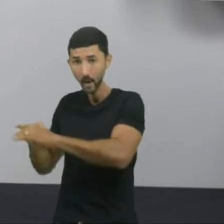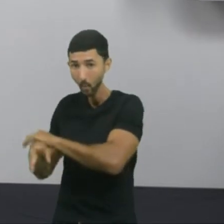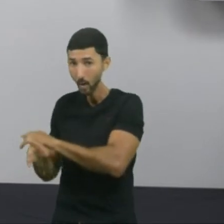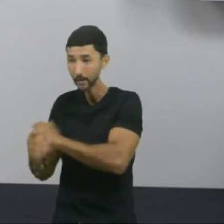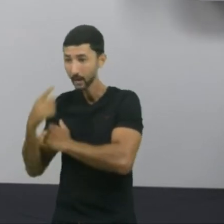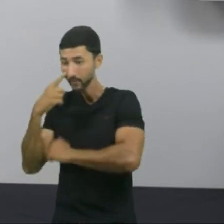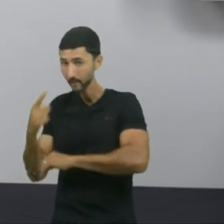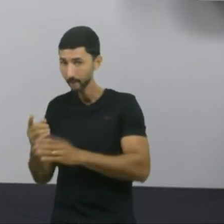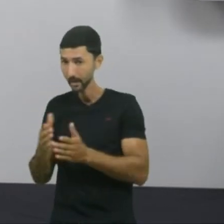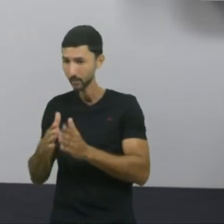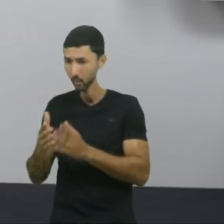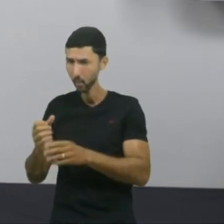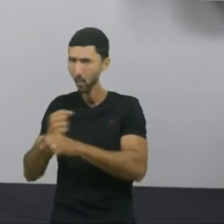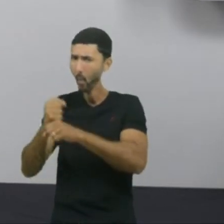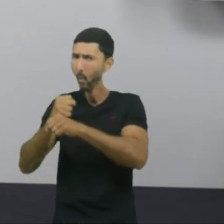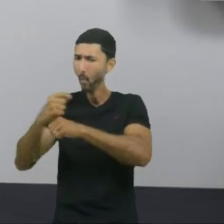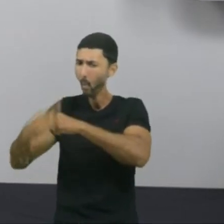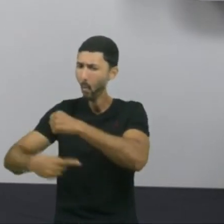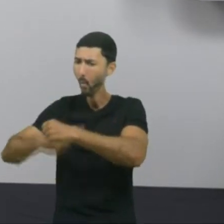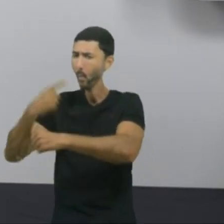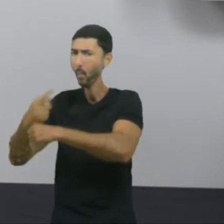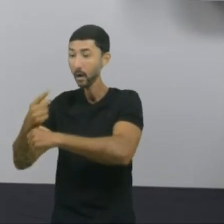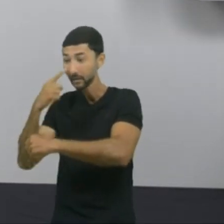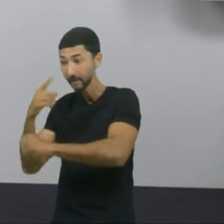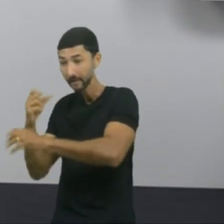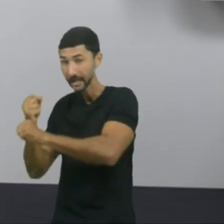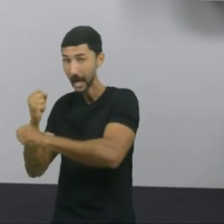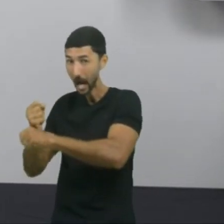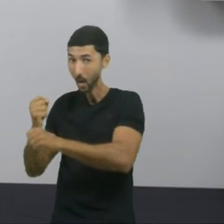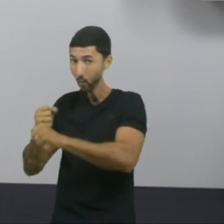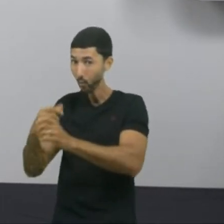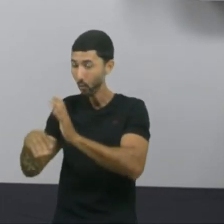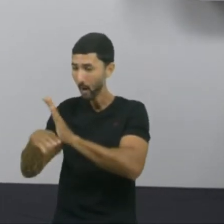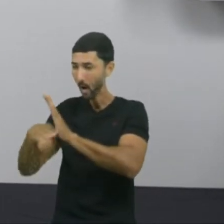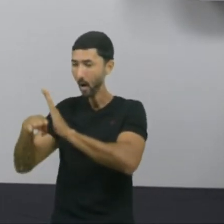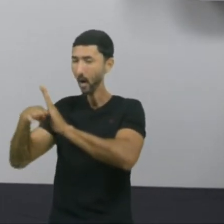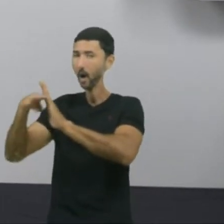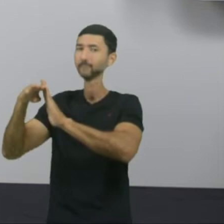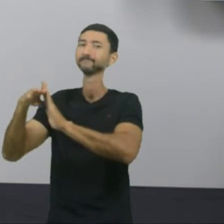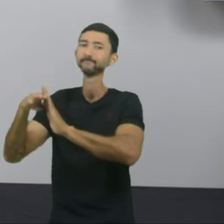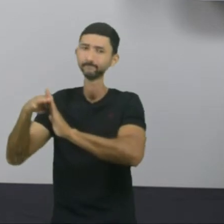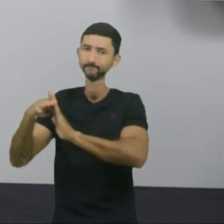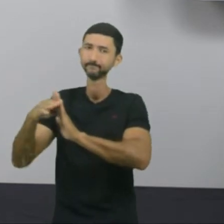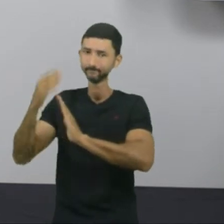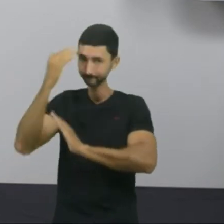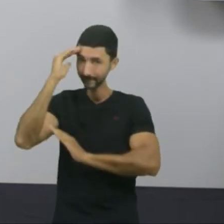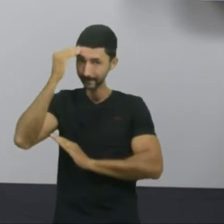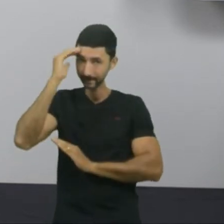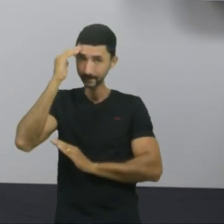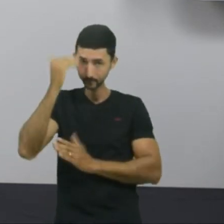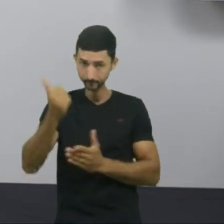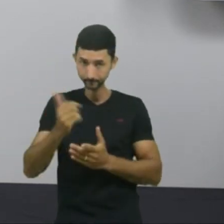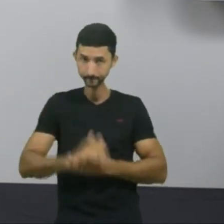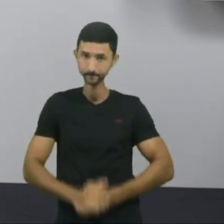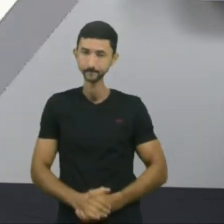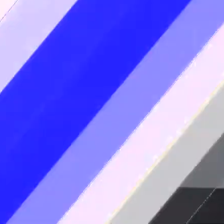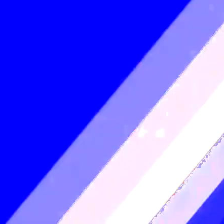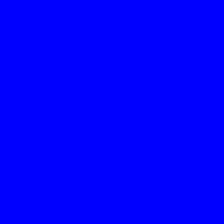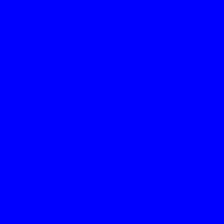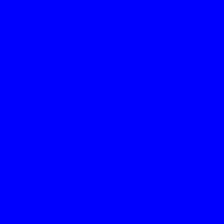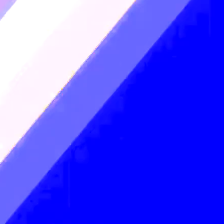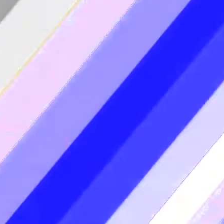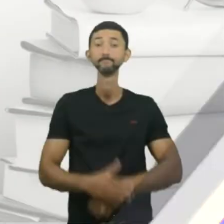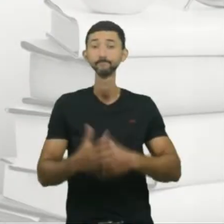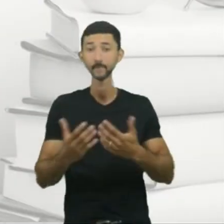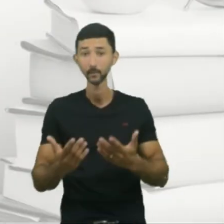vai perceber que tem um acréscimo, que é o juro que o banco te paga. Tá? Deu para entender até aqui? Então prossiga comigo na